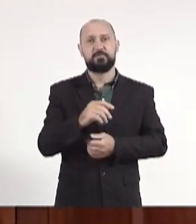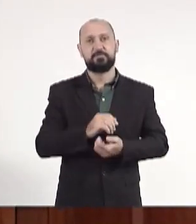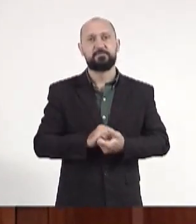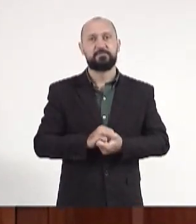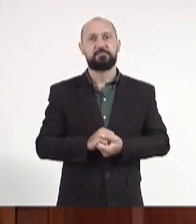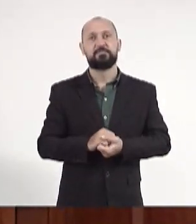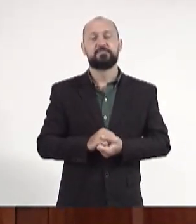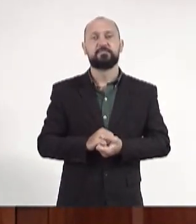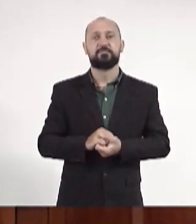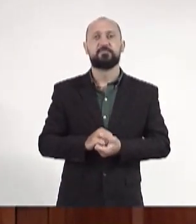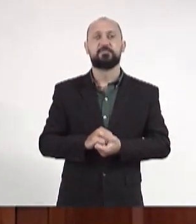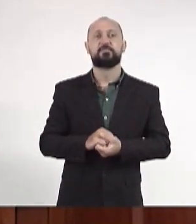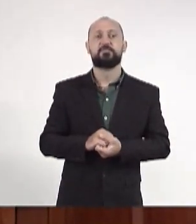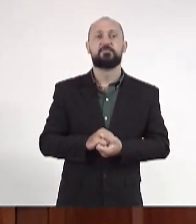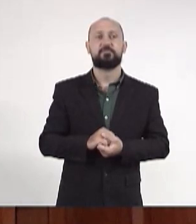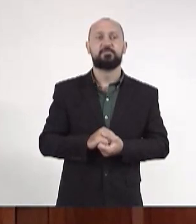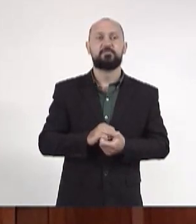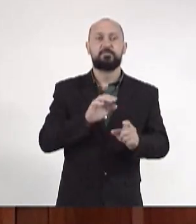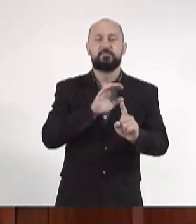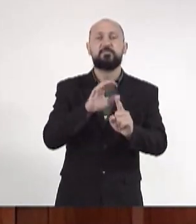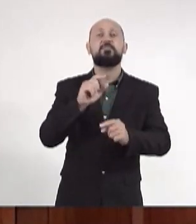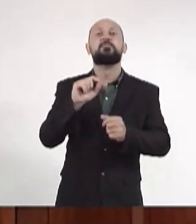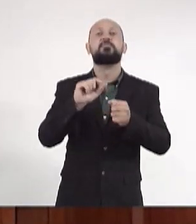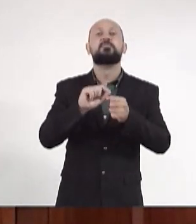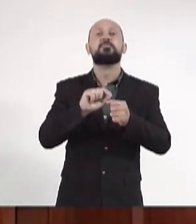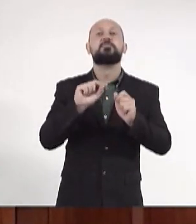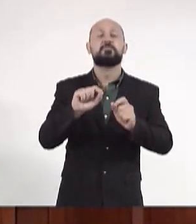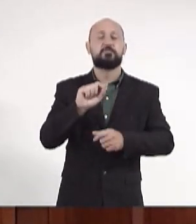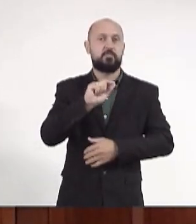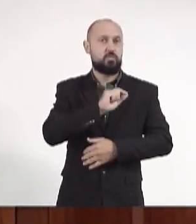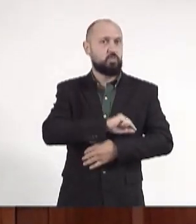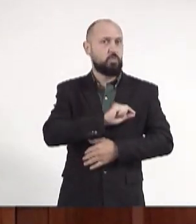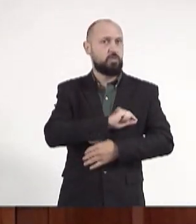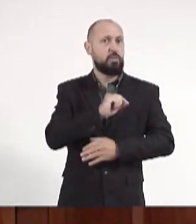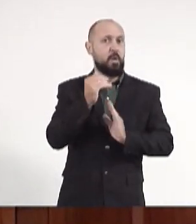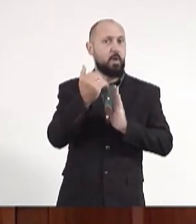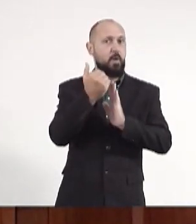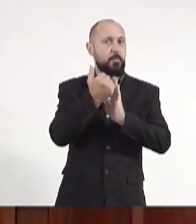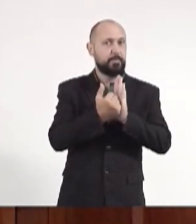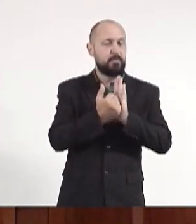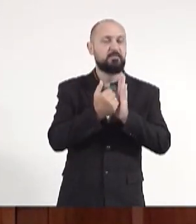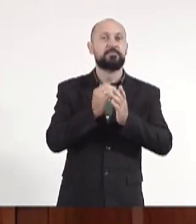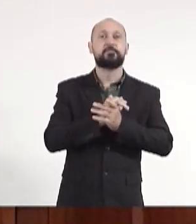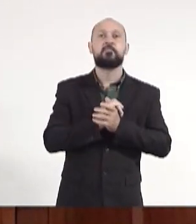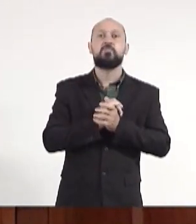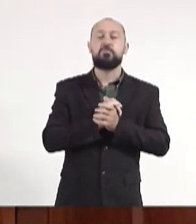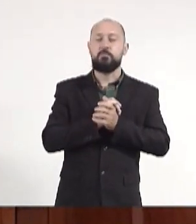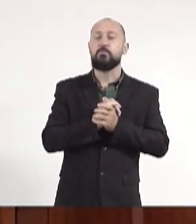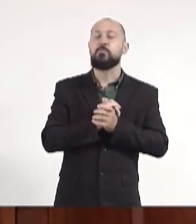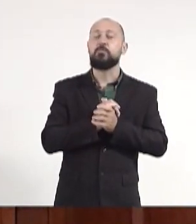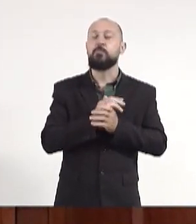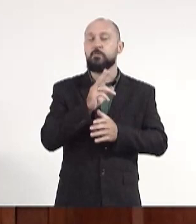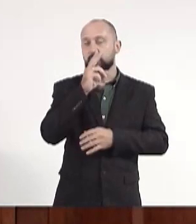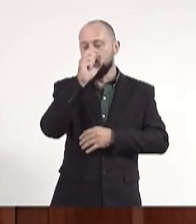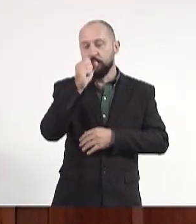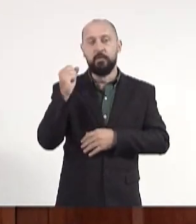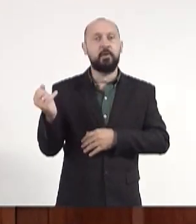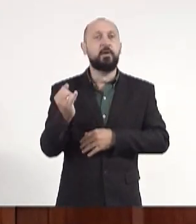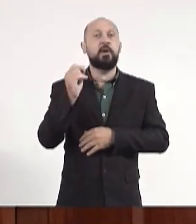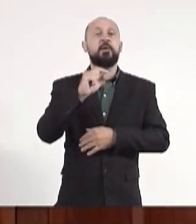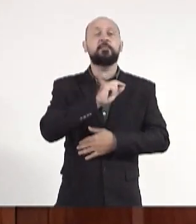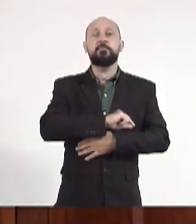professores. Isso provocou uma redução de salários, uma redução muito significativa